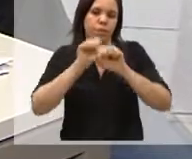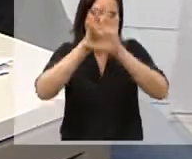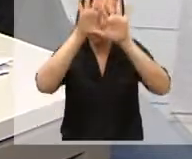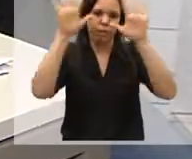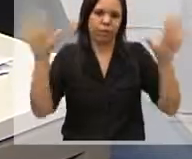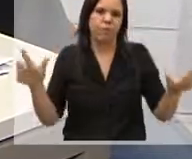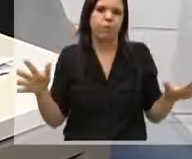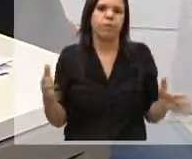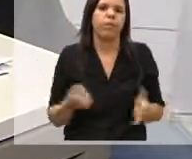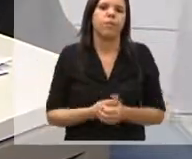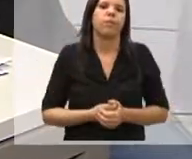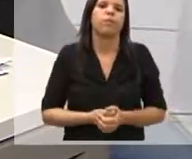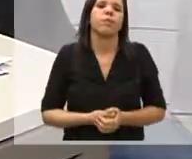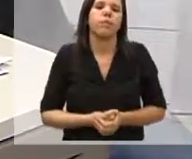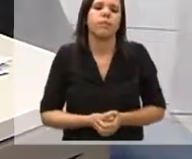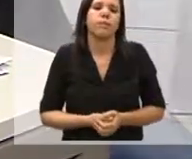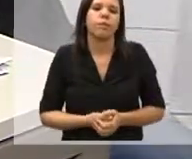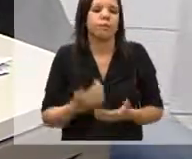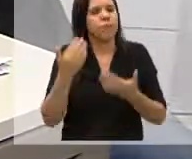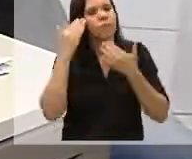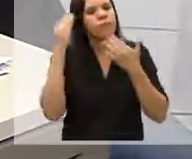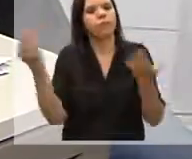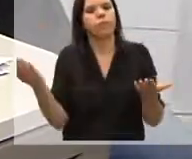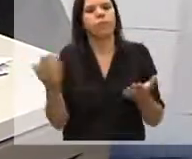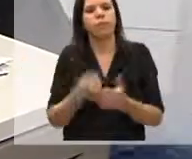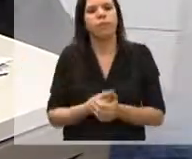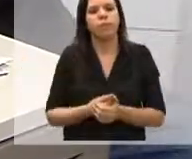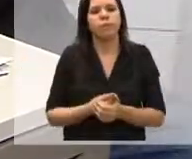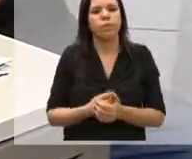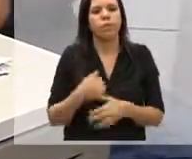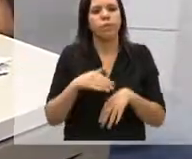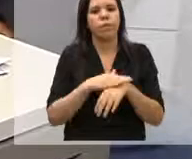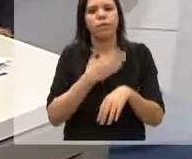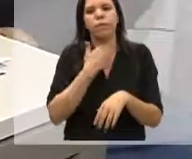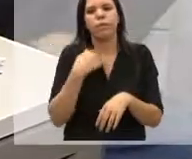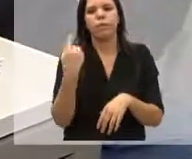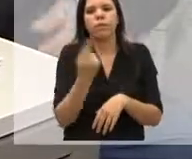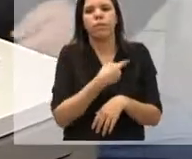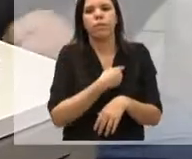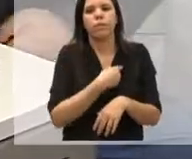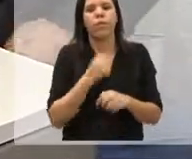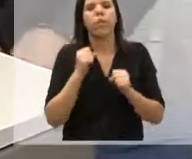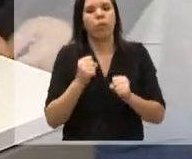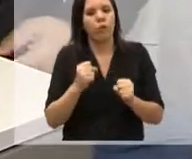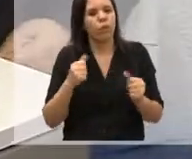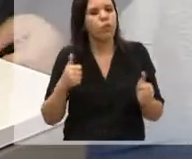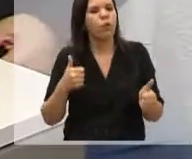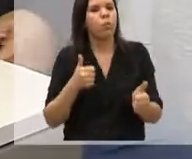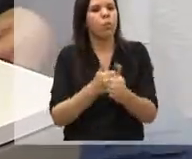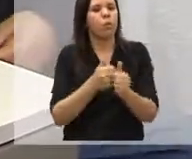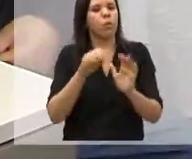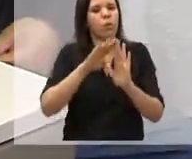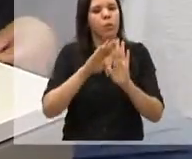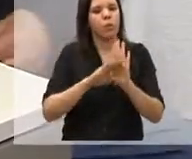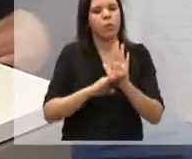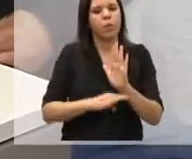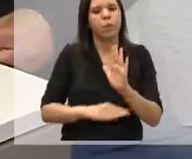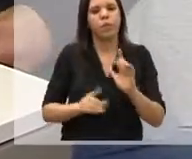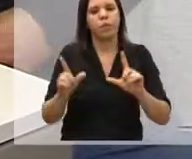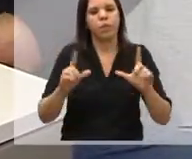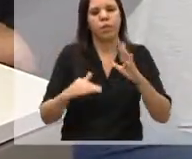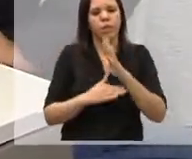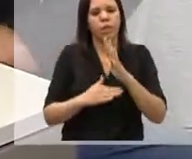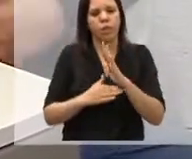né? Para não restar a menor dúvida. Muito obrigada aqui por conversar com a gente e você pode acompanhar toda a programação da TV